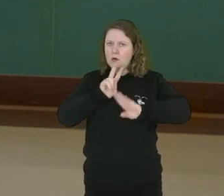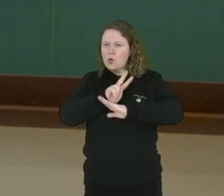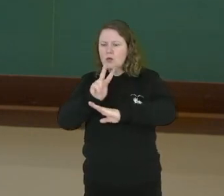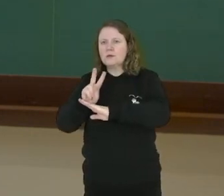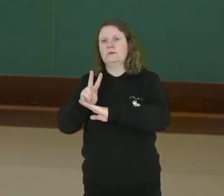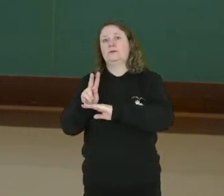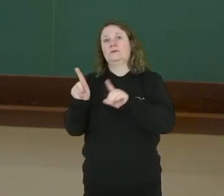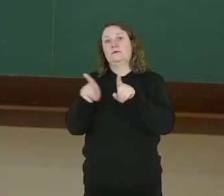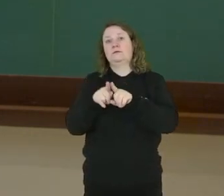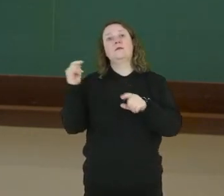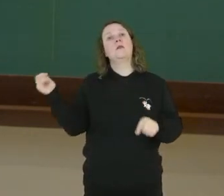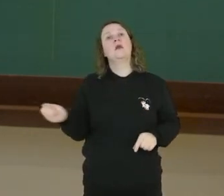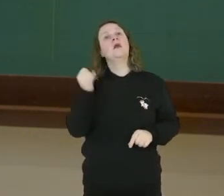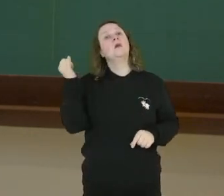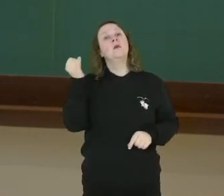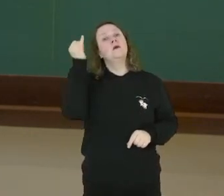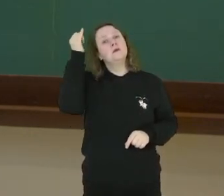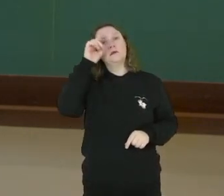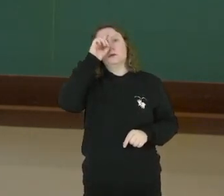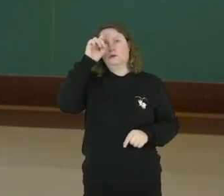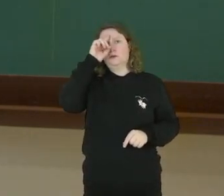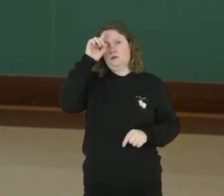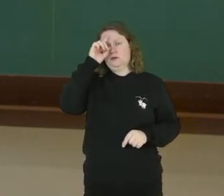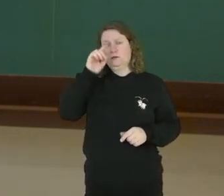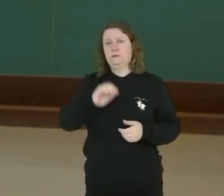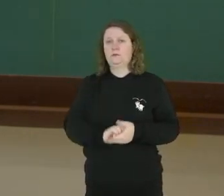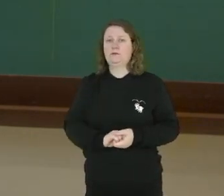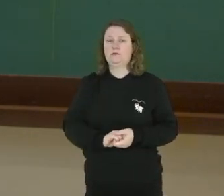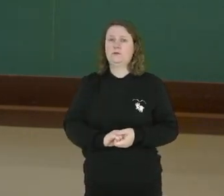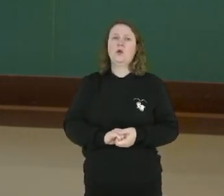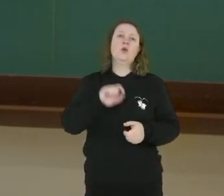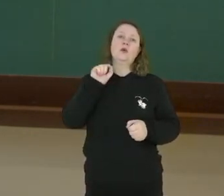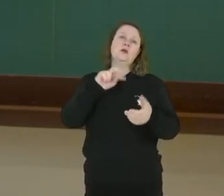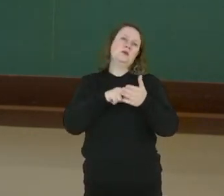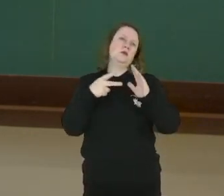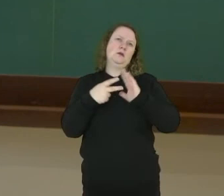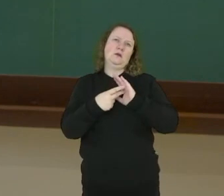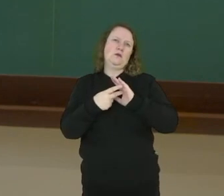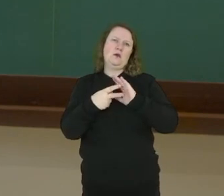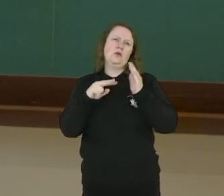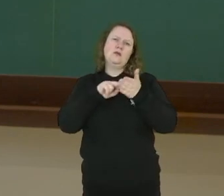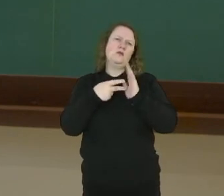bom, como é importante ser criativo nesse mundo. E o que é sintonia? E para que serve?